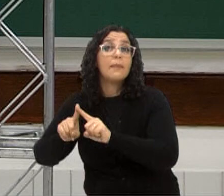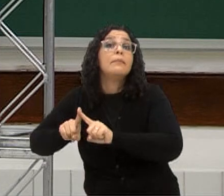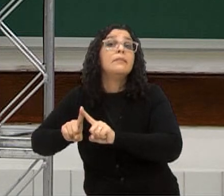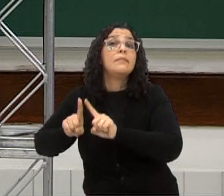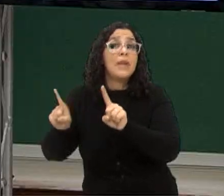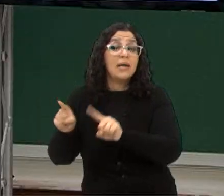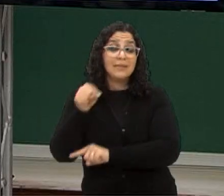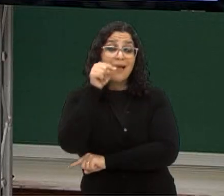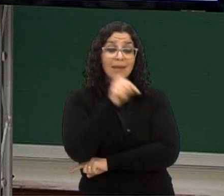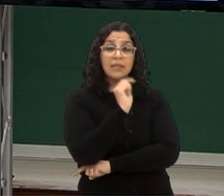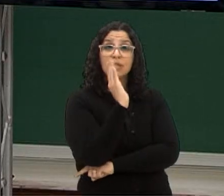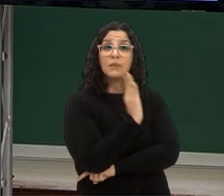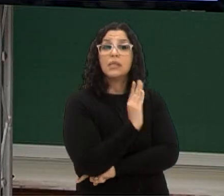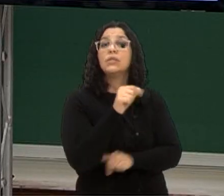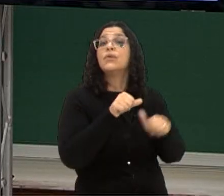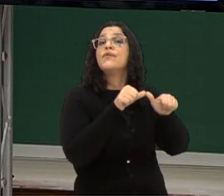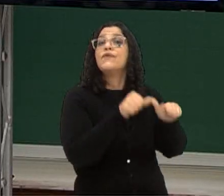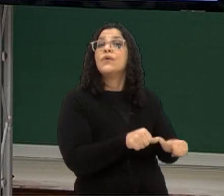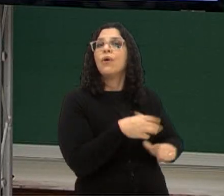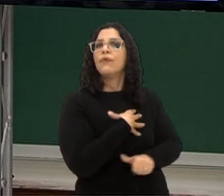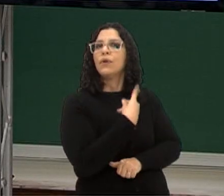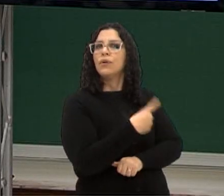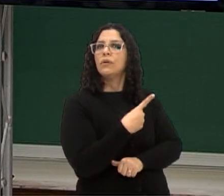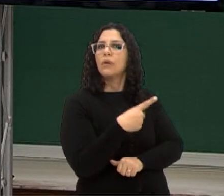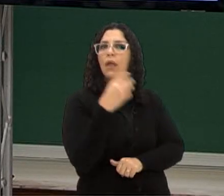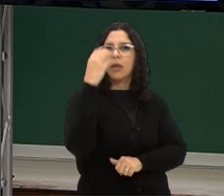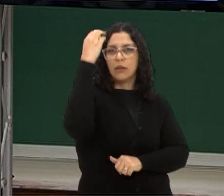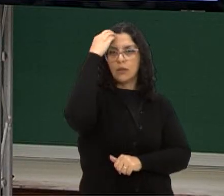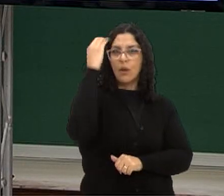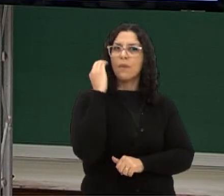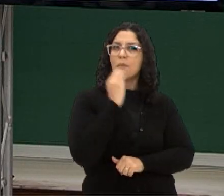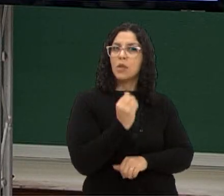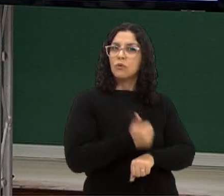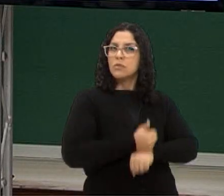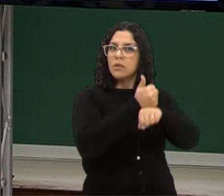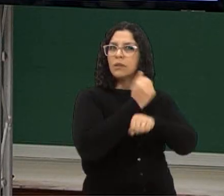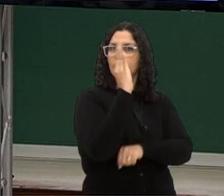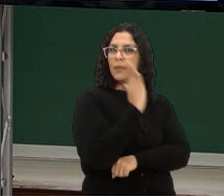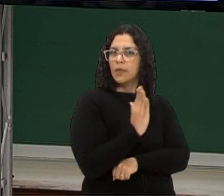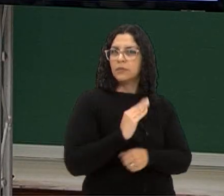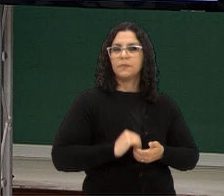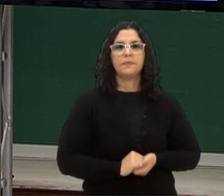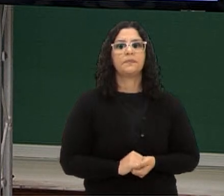porém, deixou Dom Pedro, seu filho, para governar o Brasil.